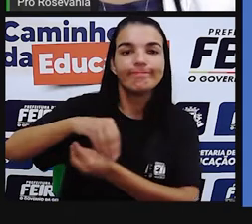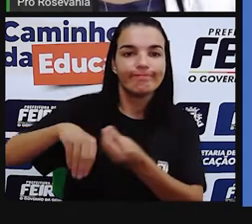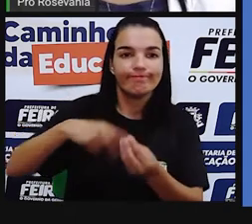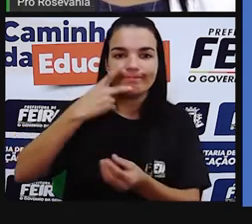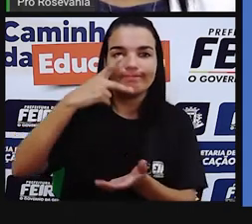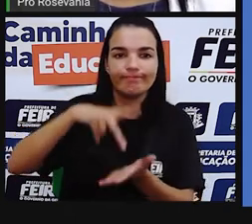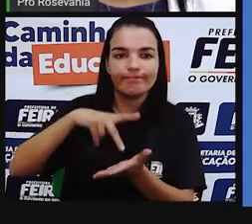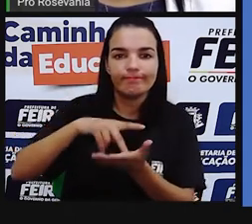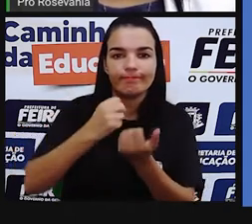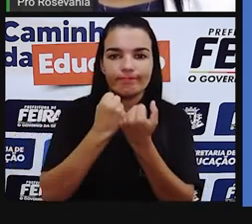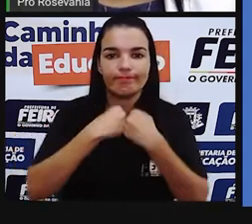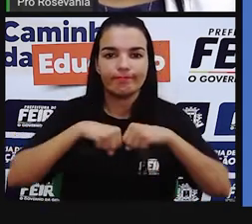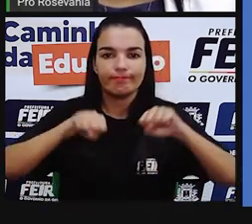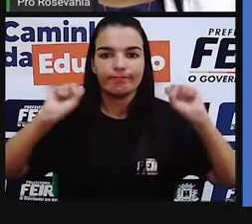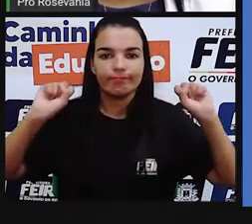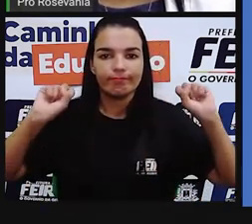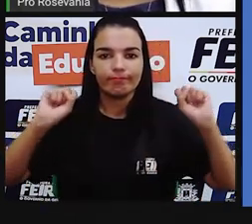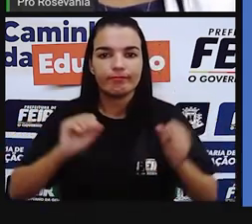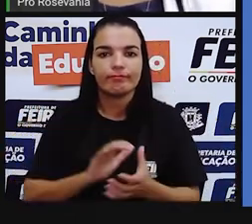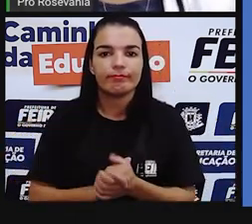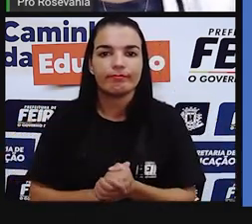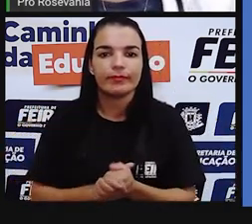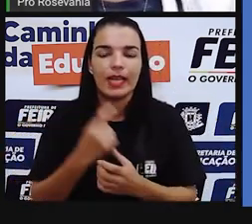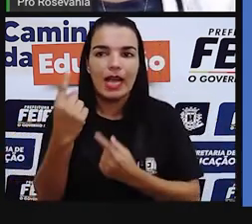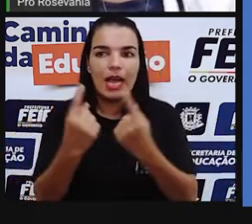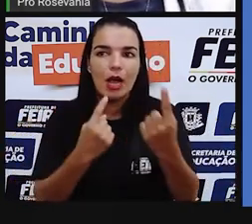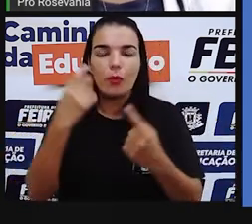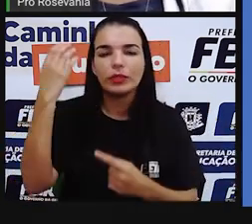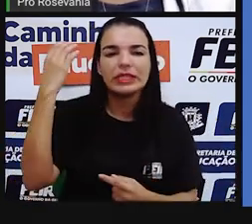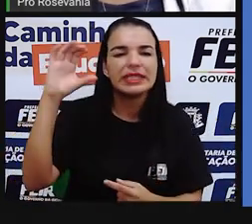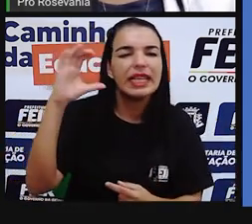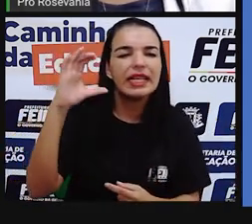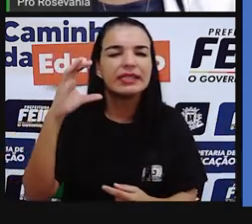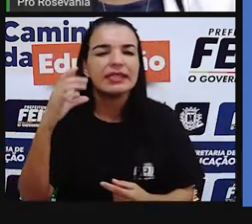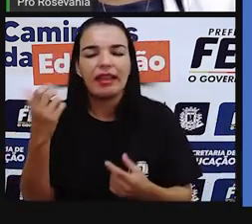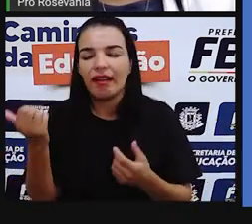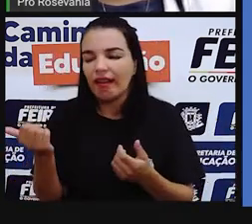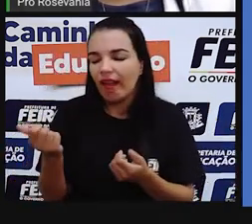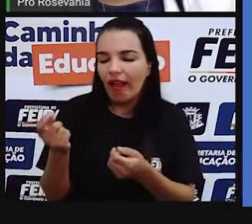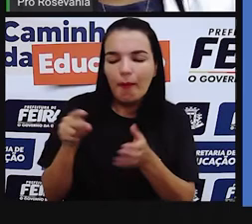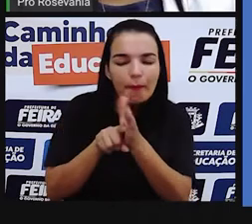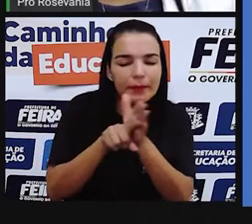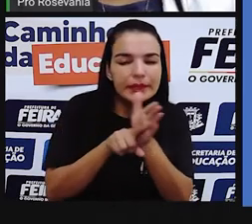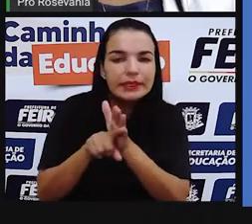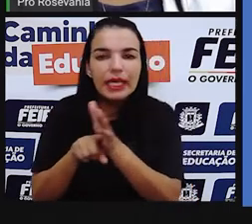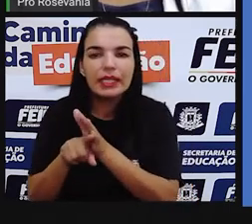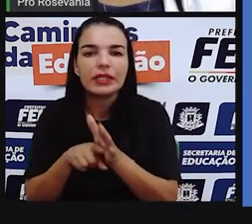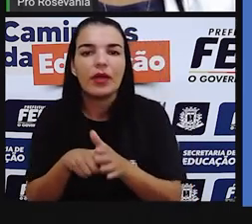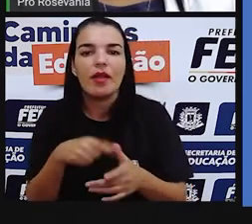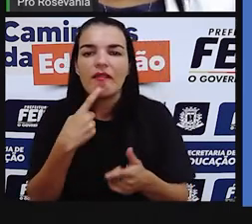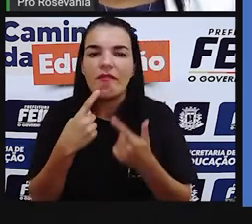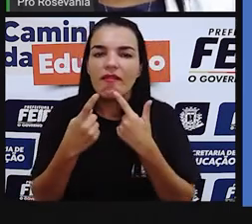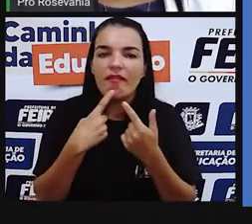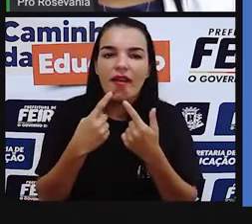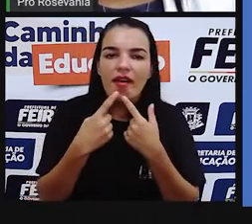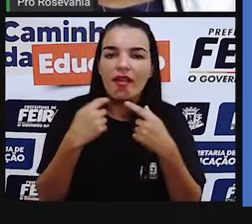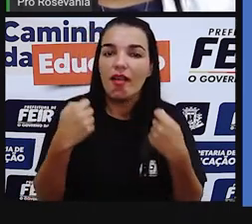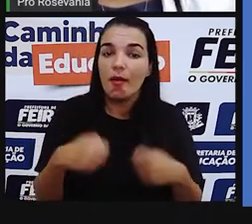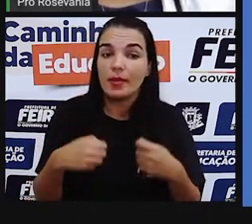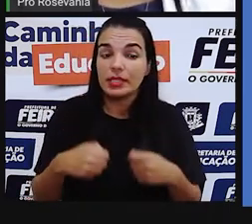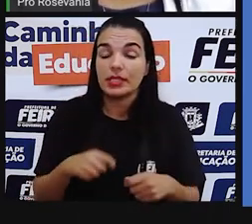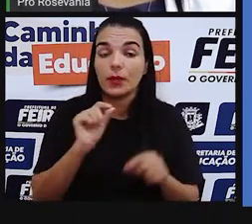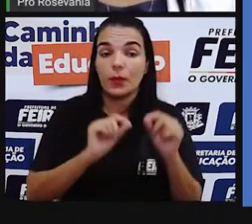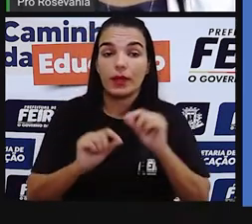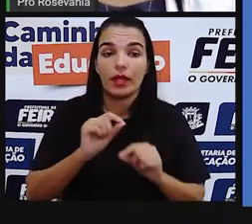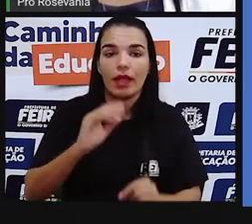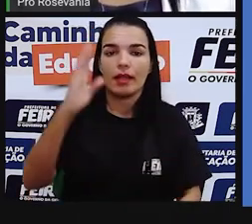também, alguns cientistas deles, né, contesta e usa a própria essa palavra como nação brasileira,